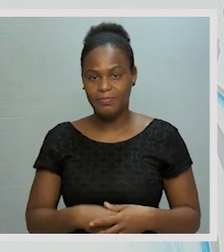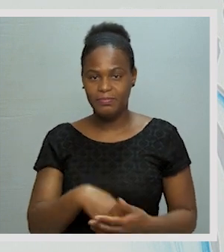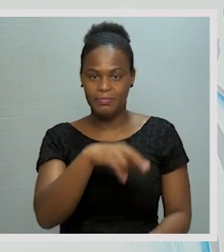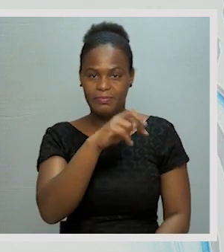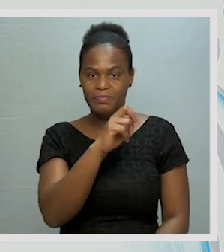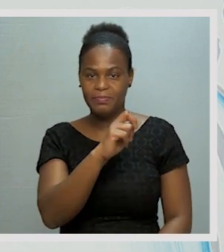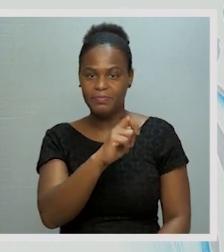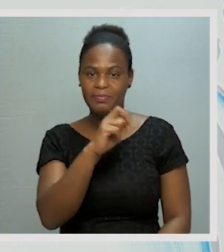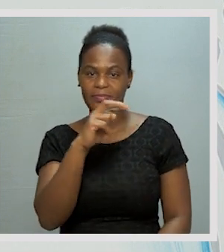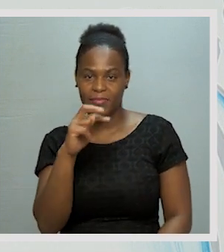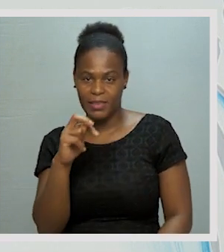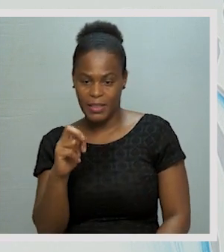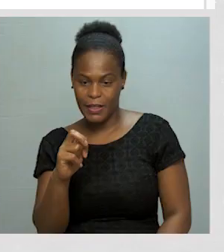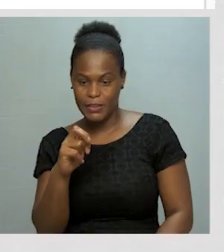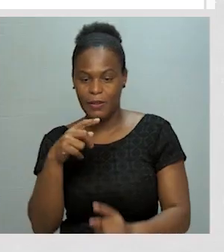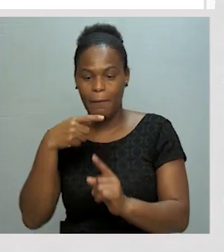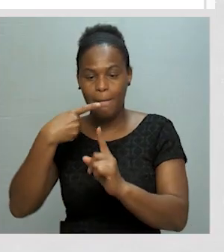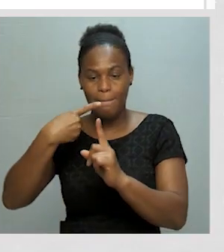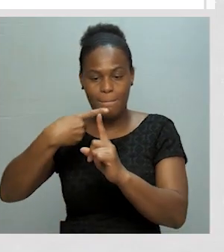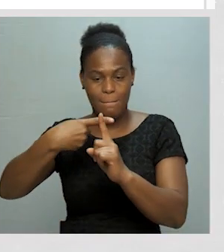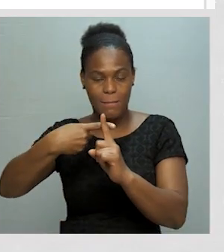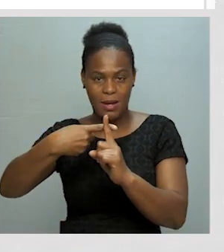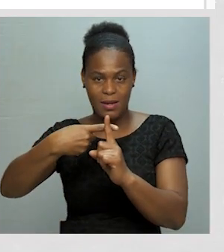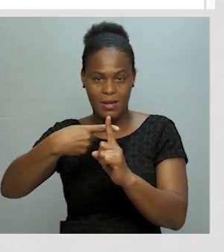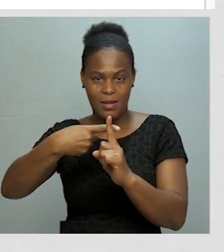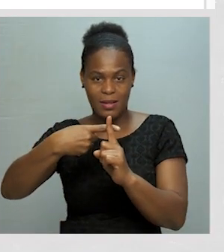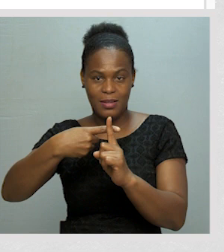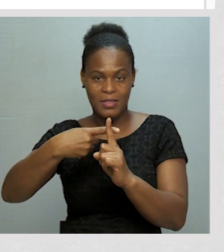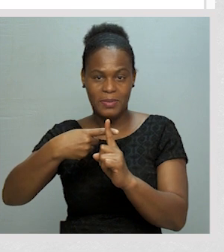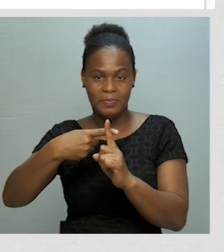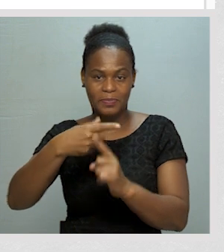20 dá 75. E